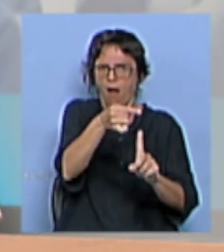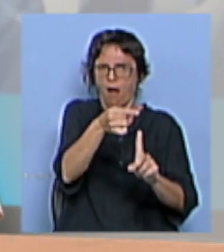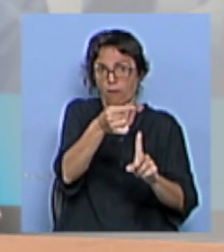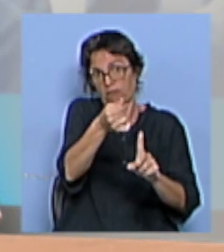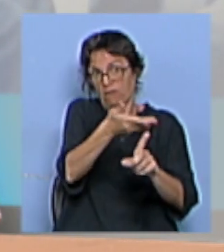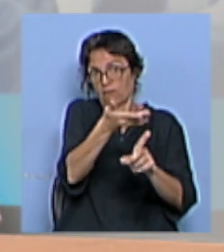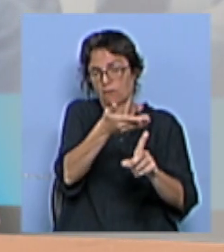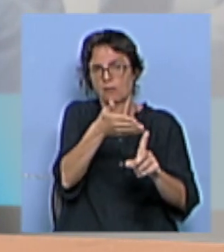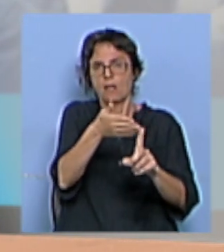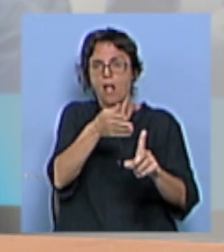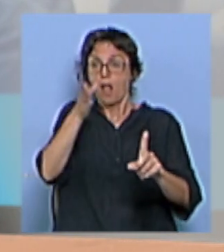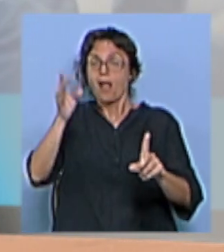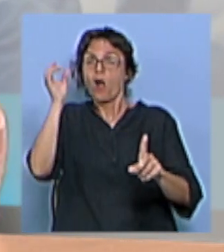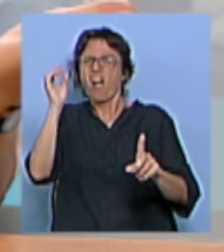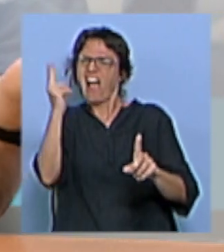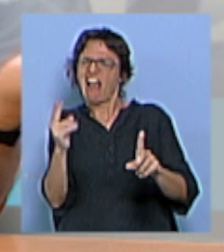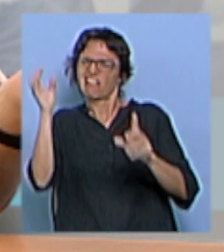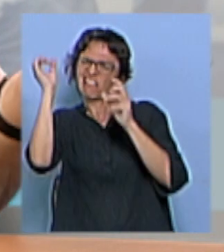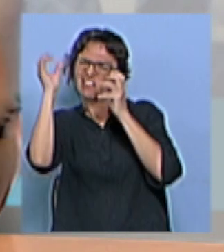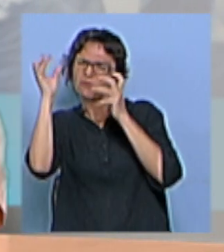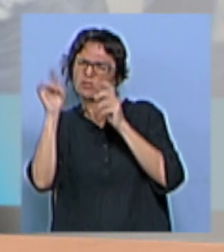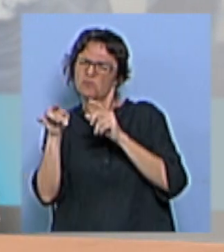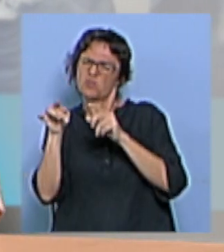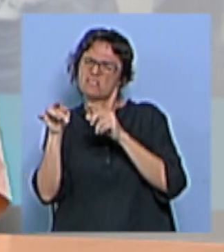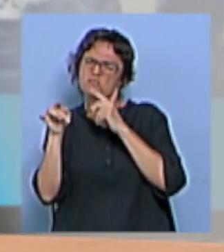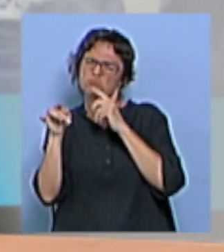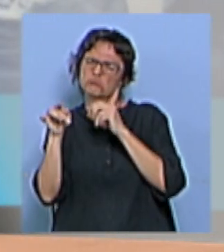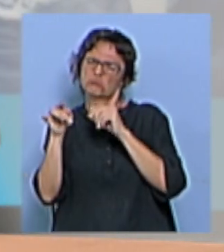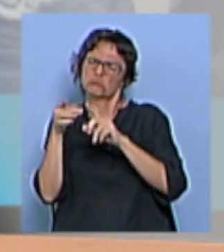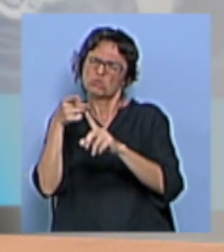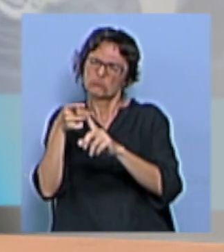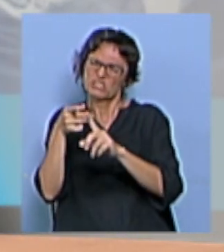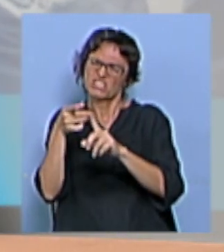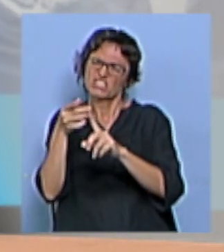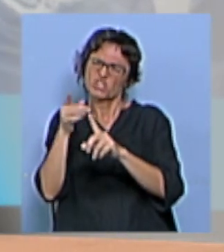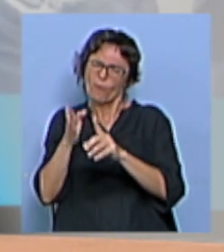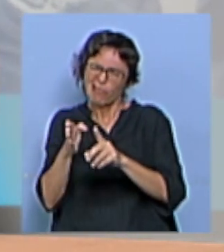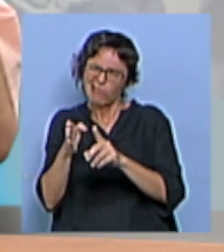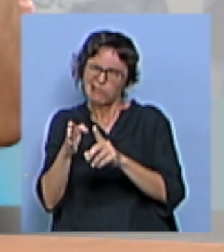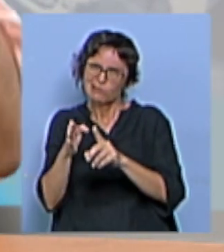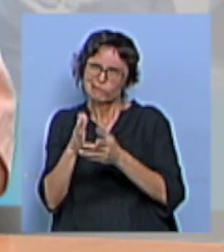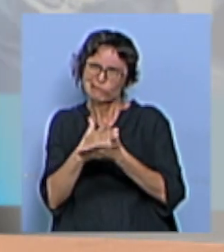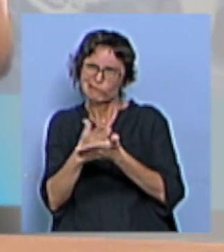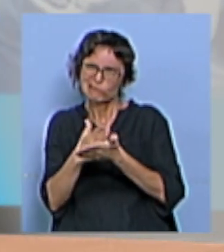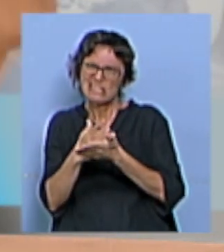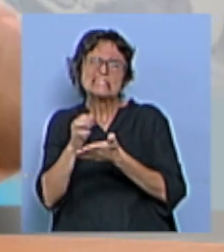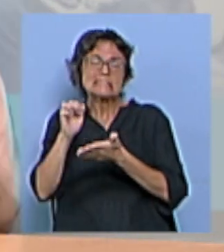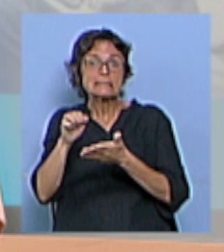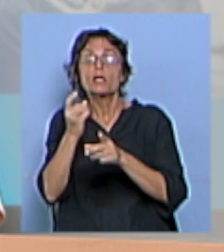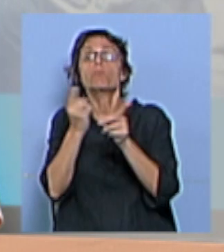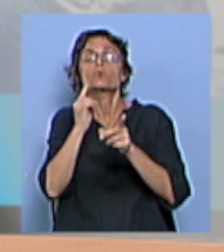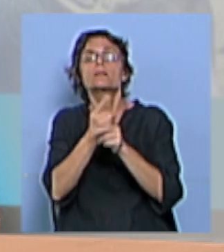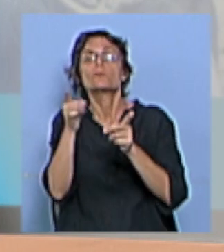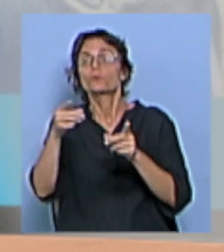convívio de uns com outros, não é? Portanto, porque isso é o fundamental. Para um cristão é a imagem do paraíso,